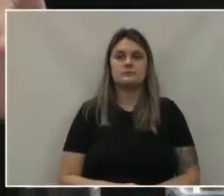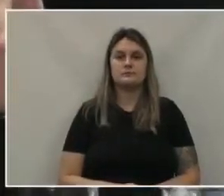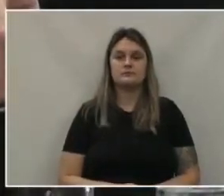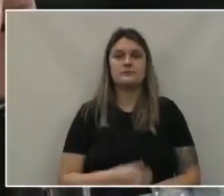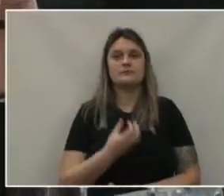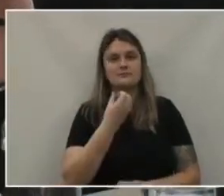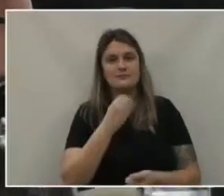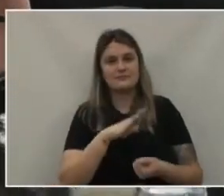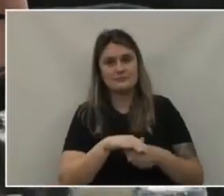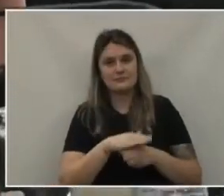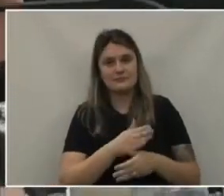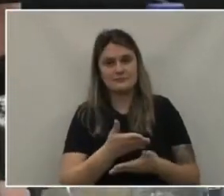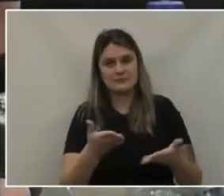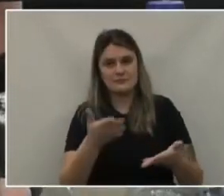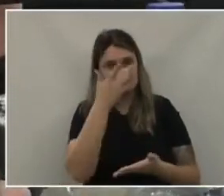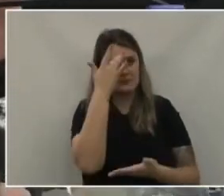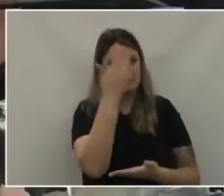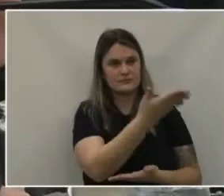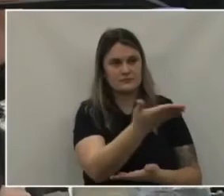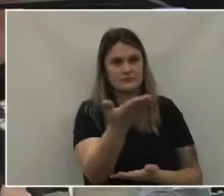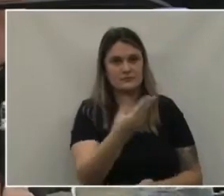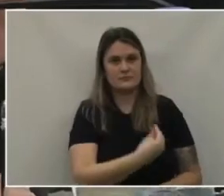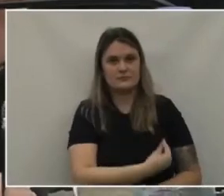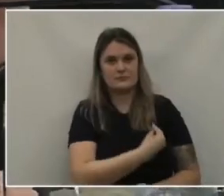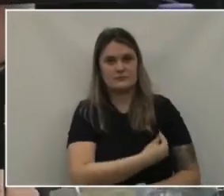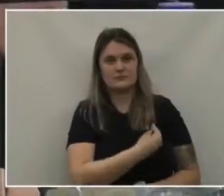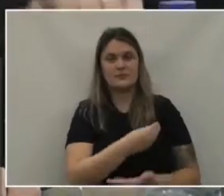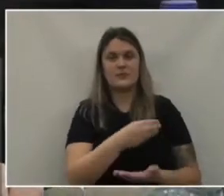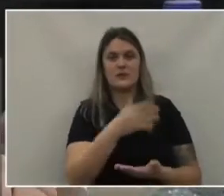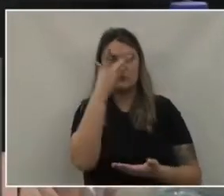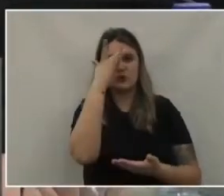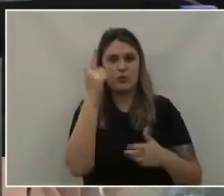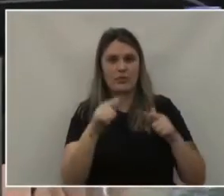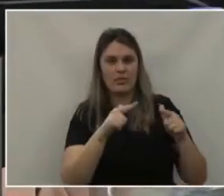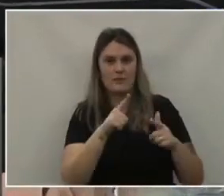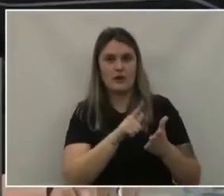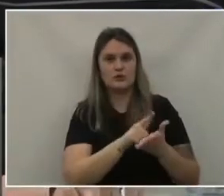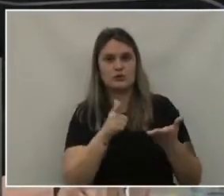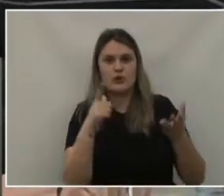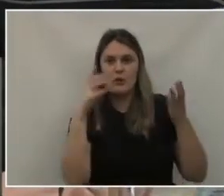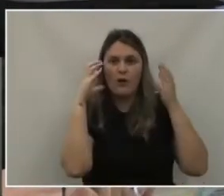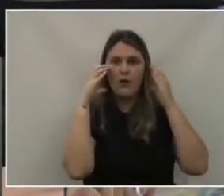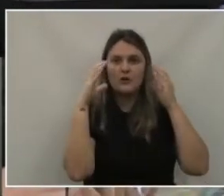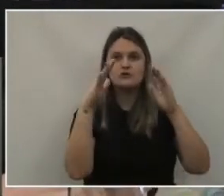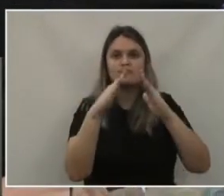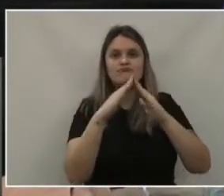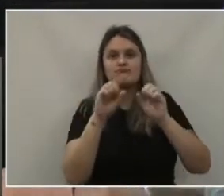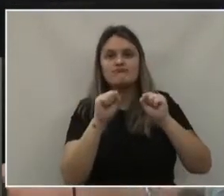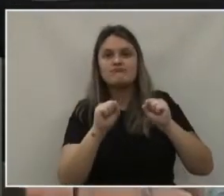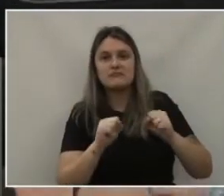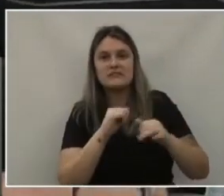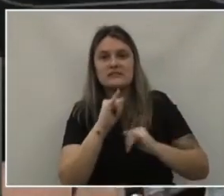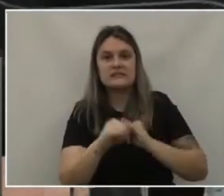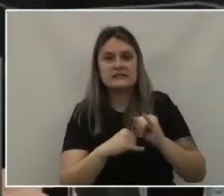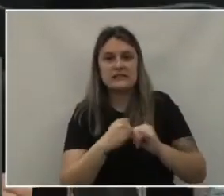Boa noite a todos, público presente, imprensa, falada, escrita, internautas, vereadores, mesa